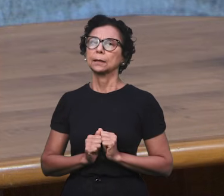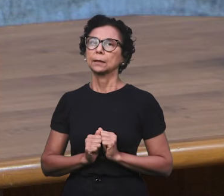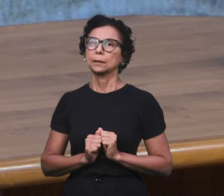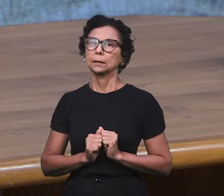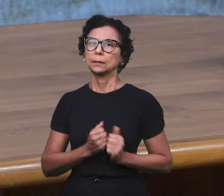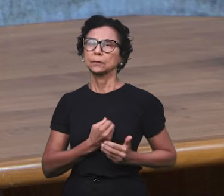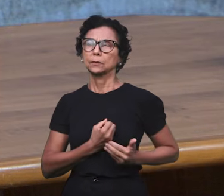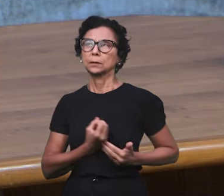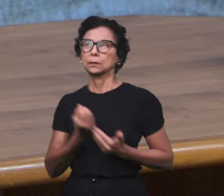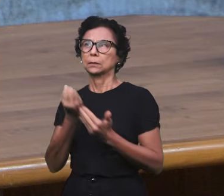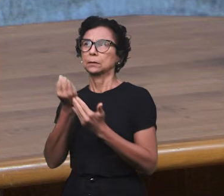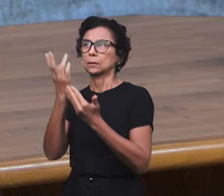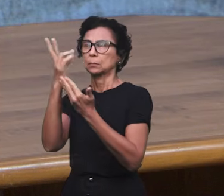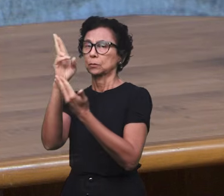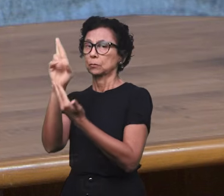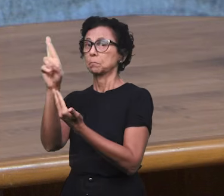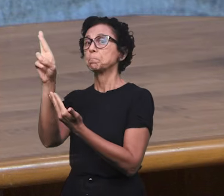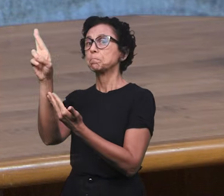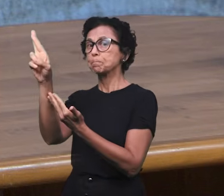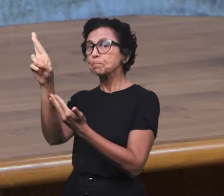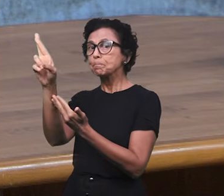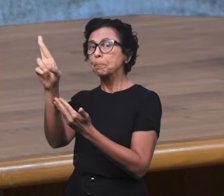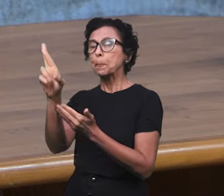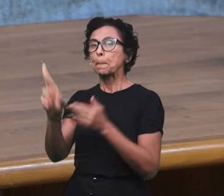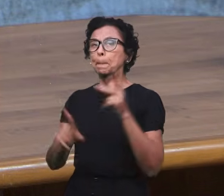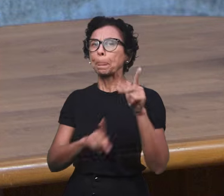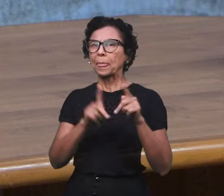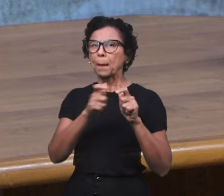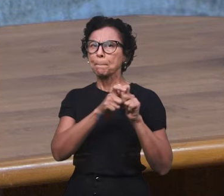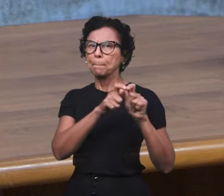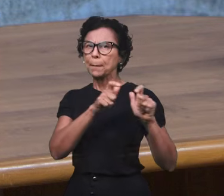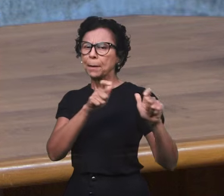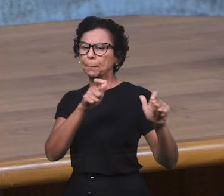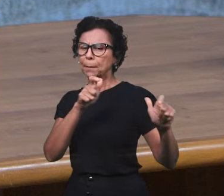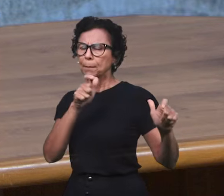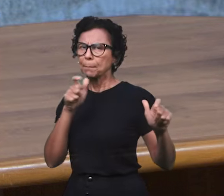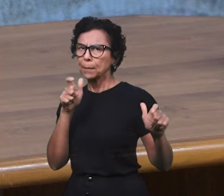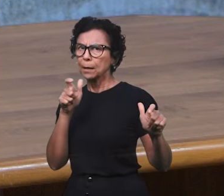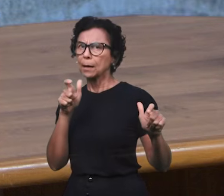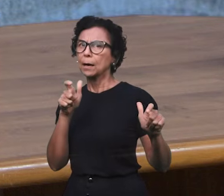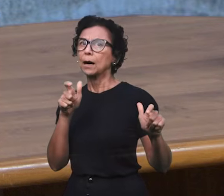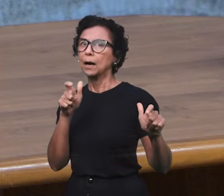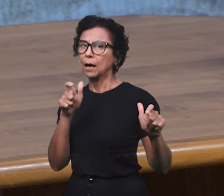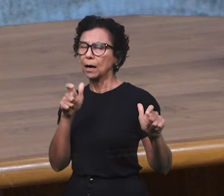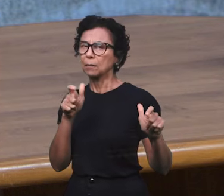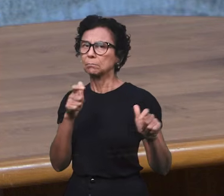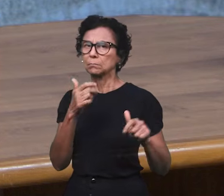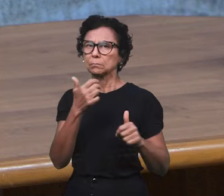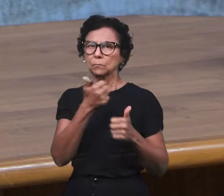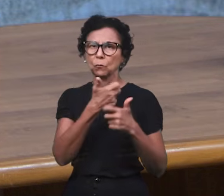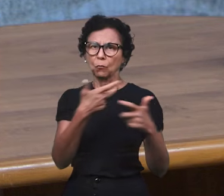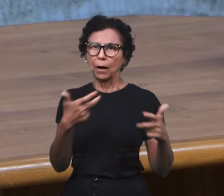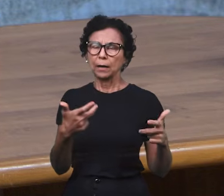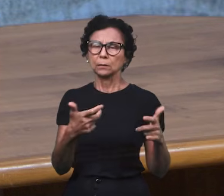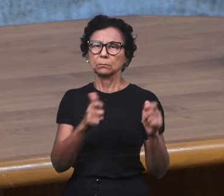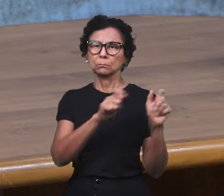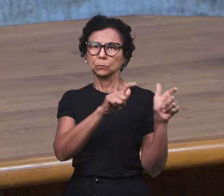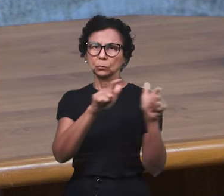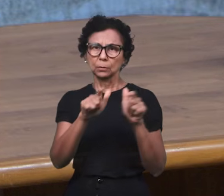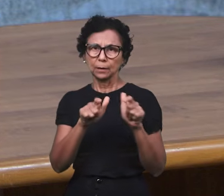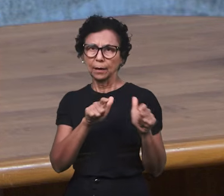Senhor. Porque uma multidão do povo, muitos de Efraim e